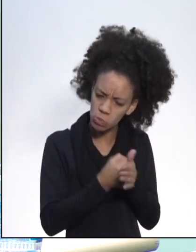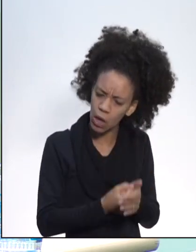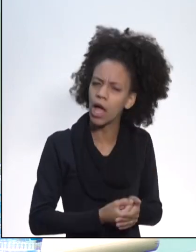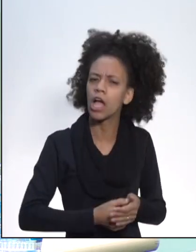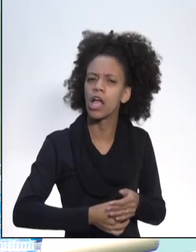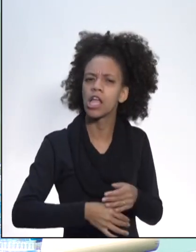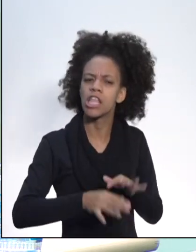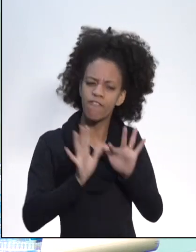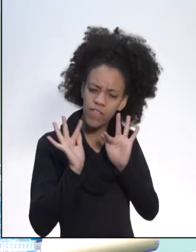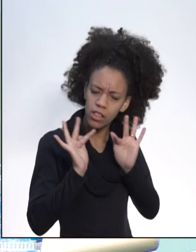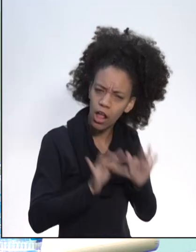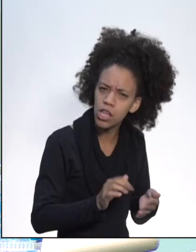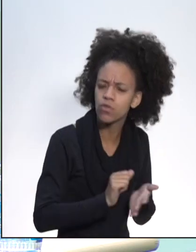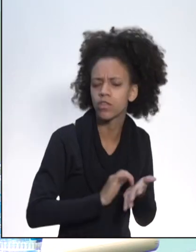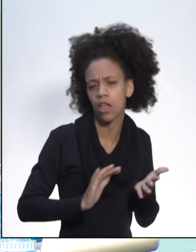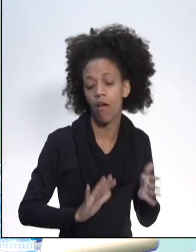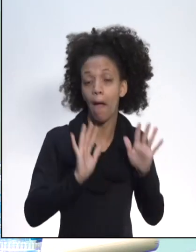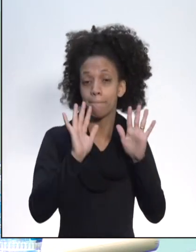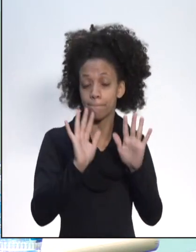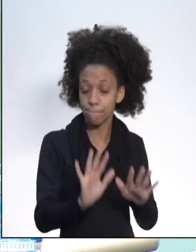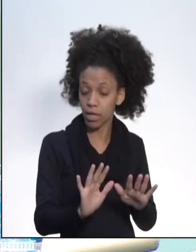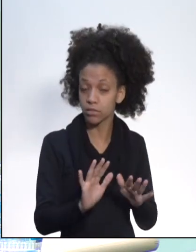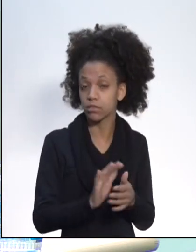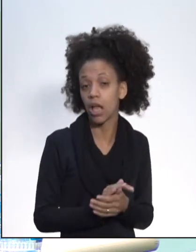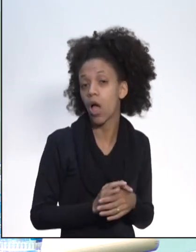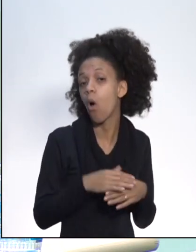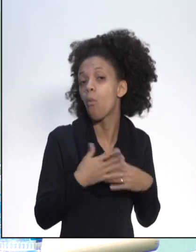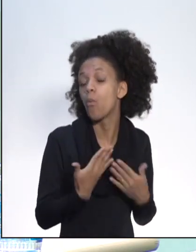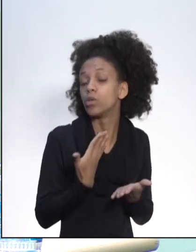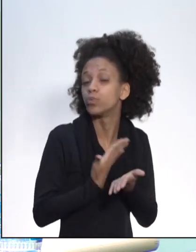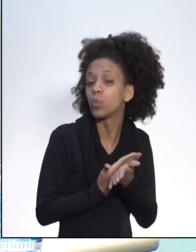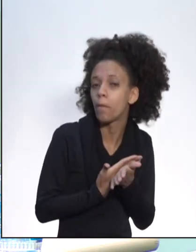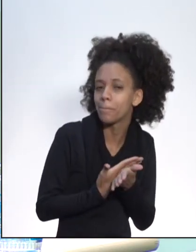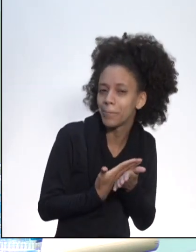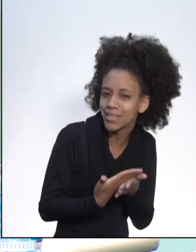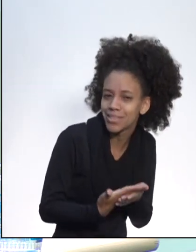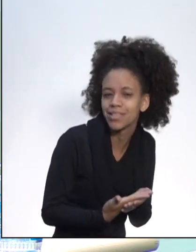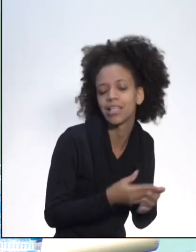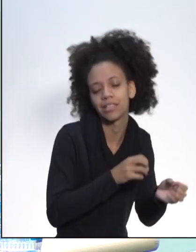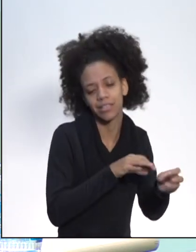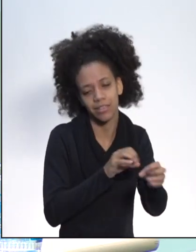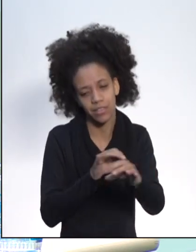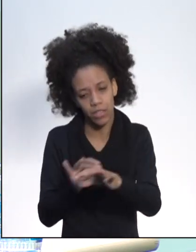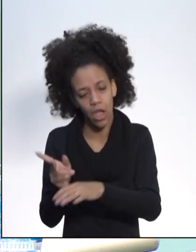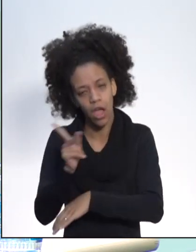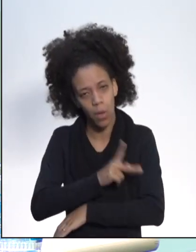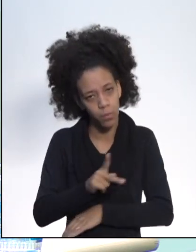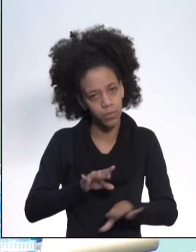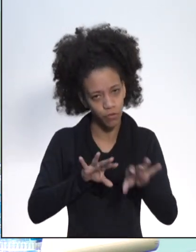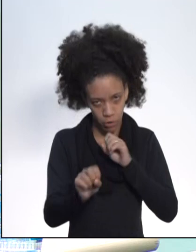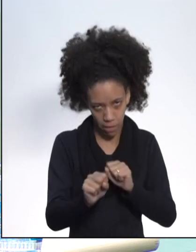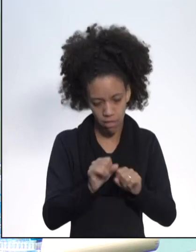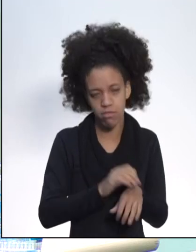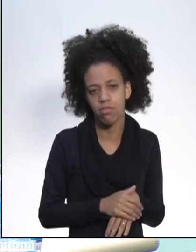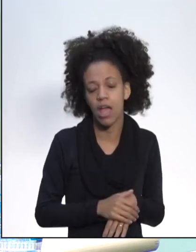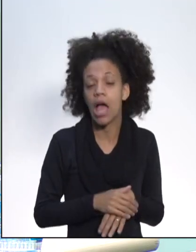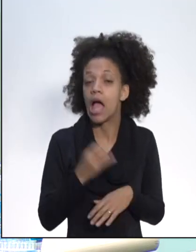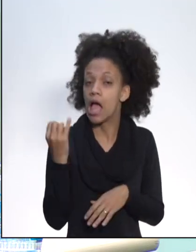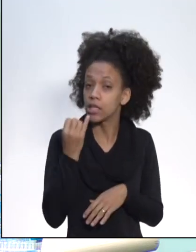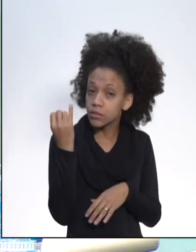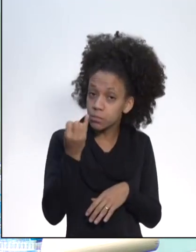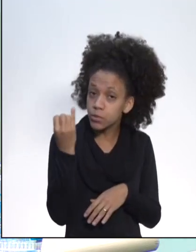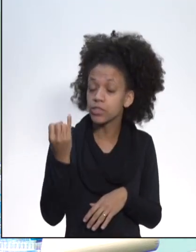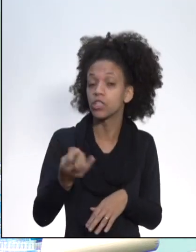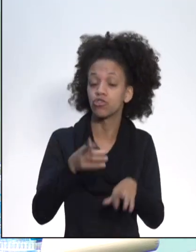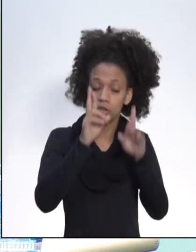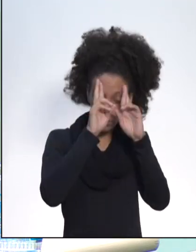essa tarefa. Então, quando eu comecei a dar aulas, quando eu fui ser professora, era muito importante que eu